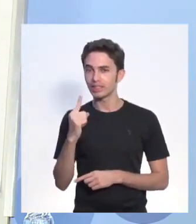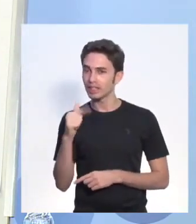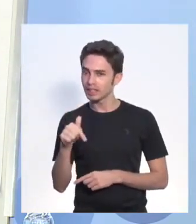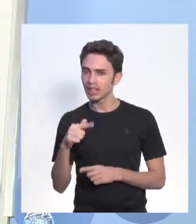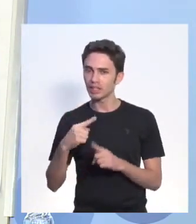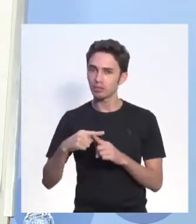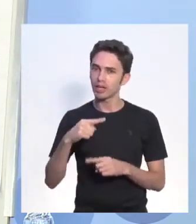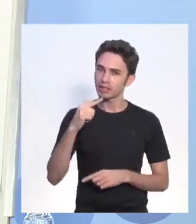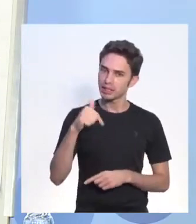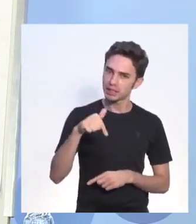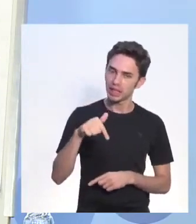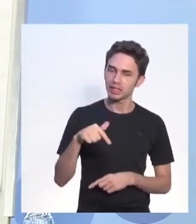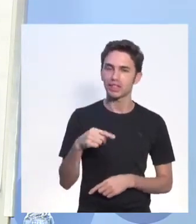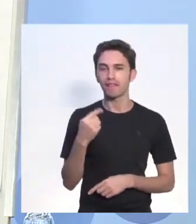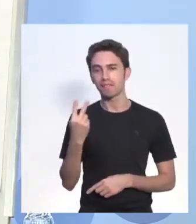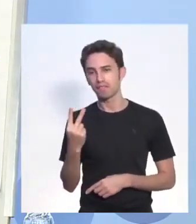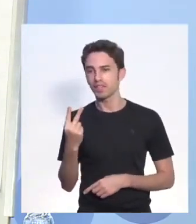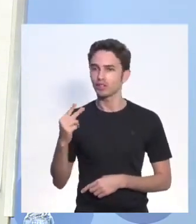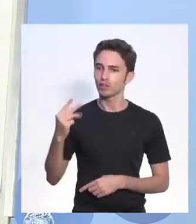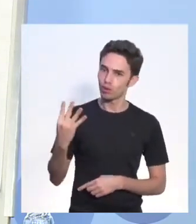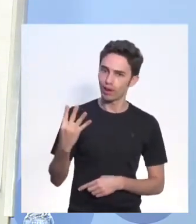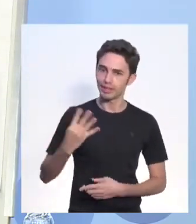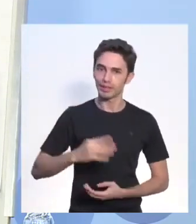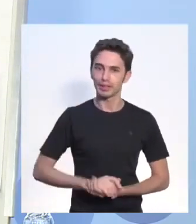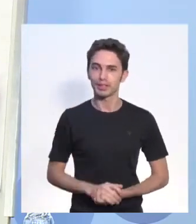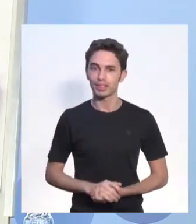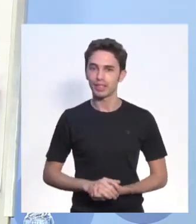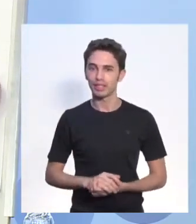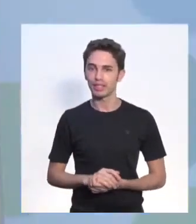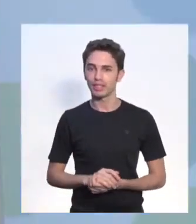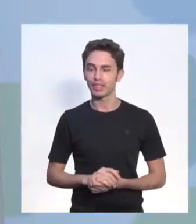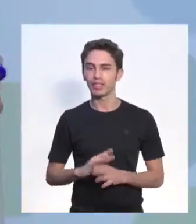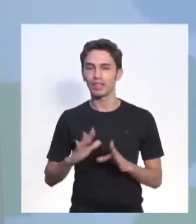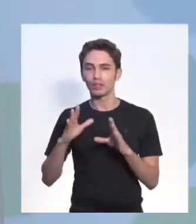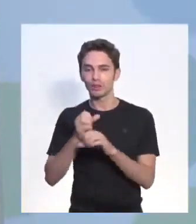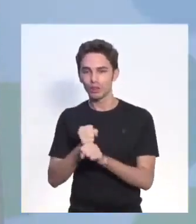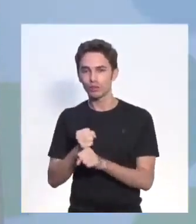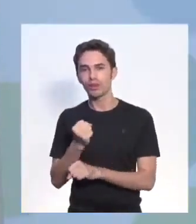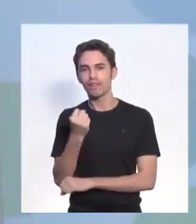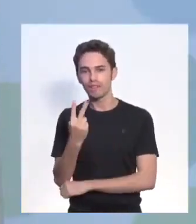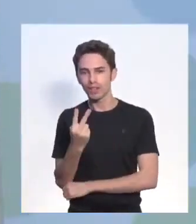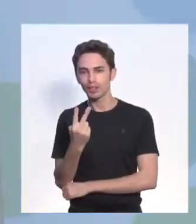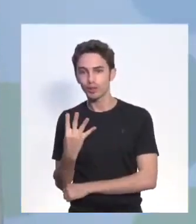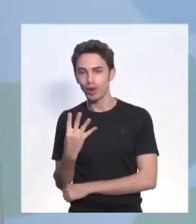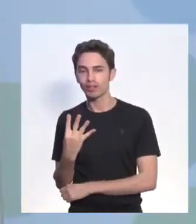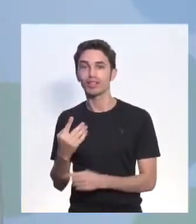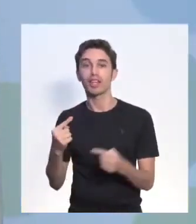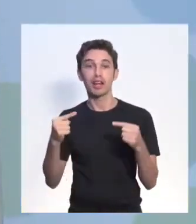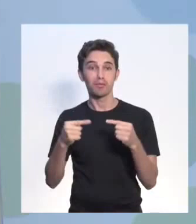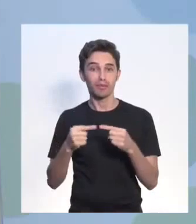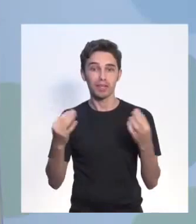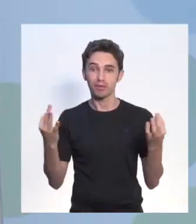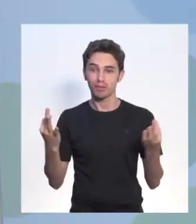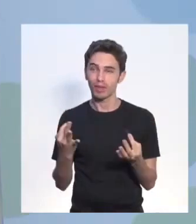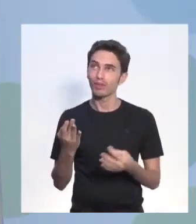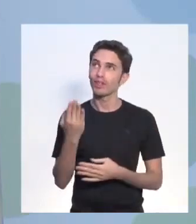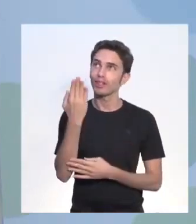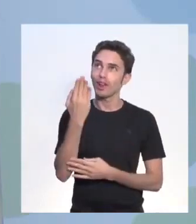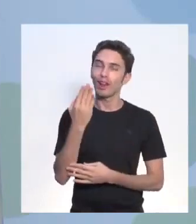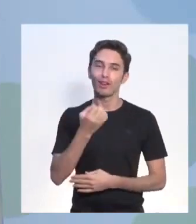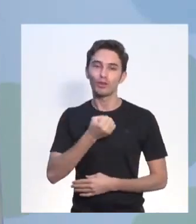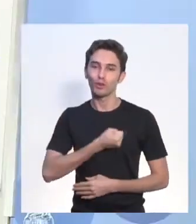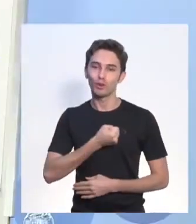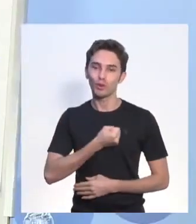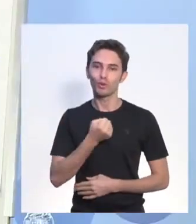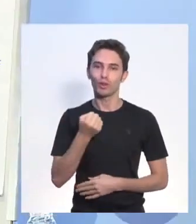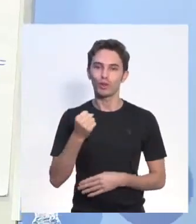mais 7, 24. Então, isso aqui dá 24 centímetros, que é exatamente o perímetro lá do início. Tudo